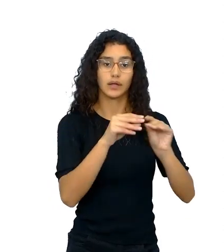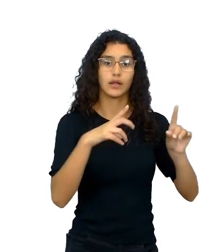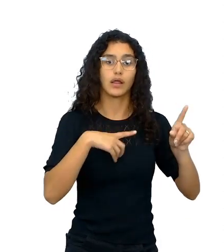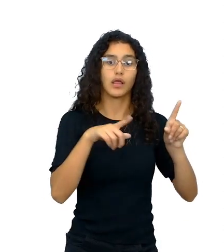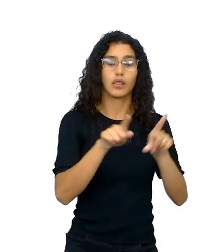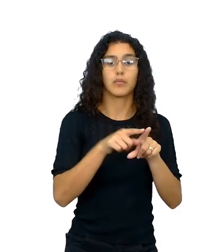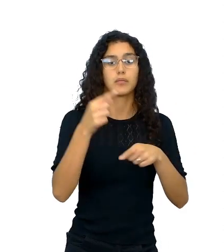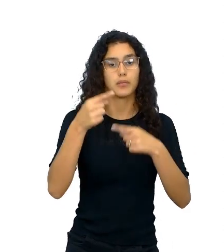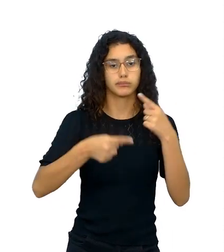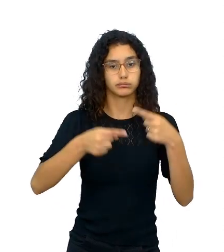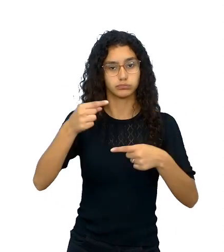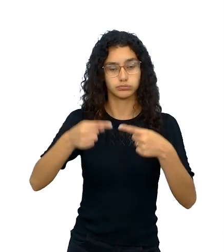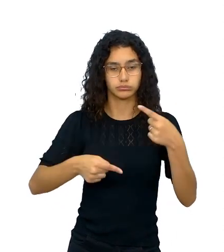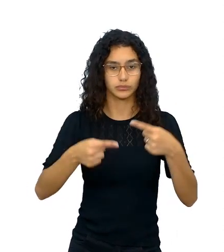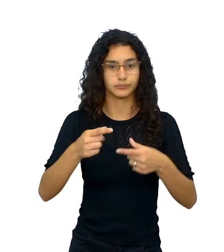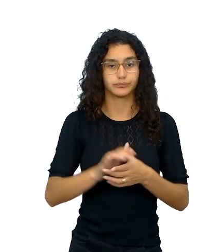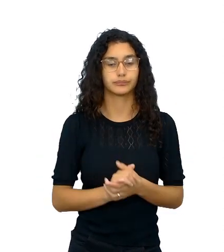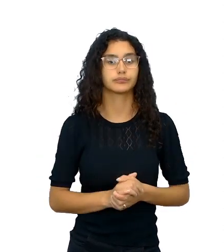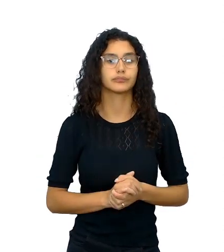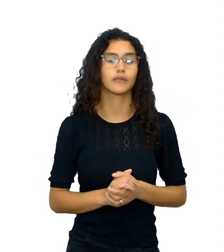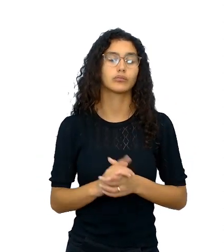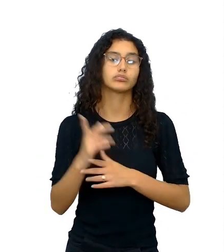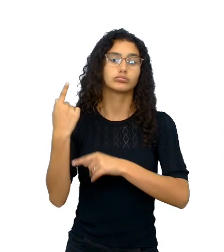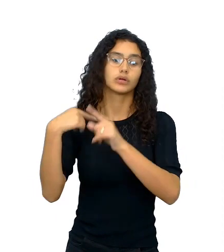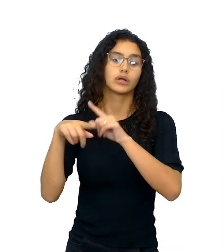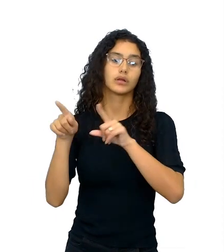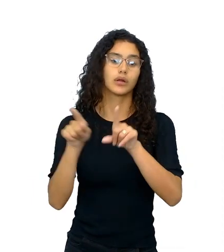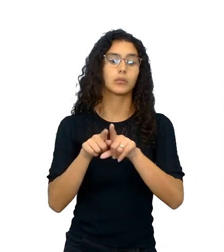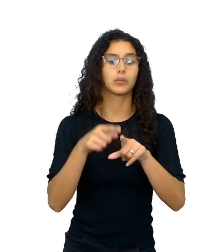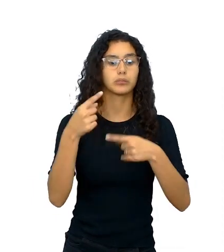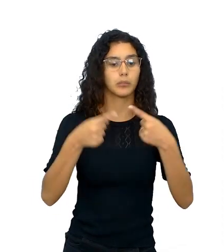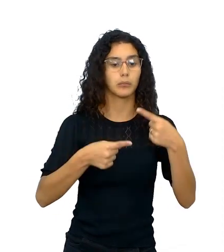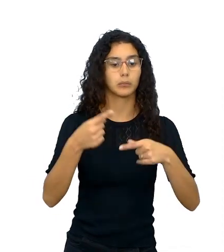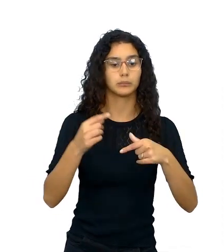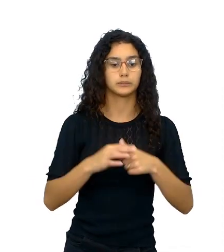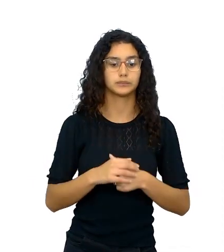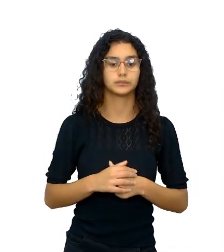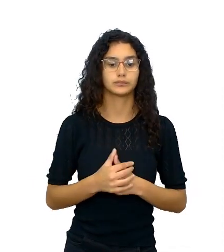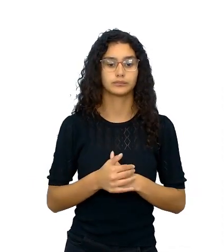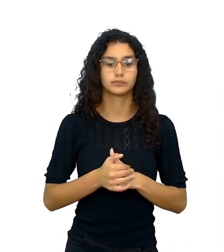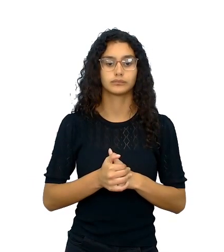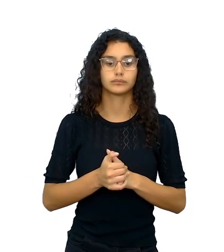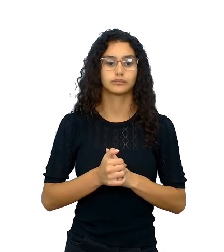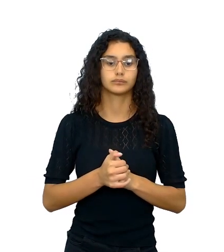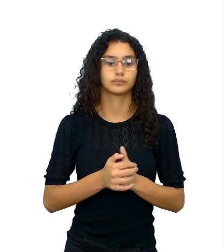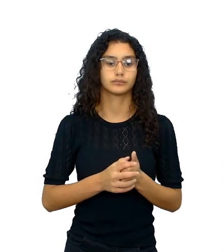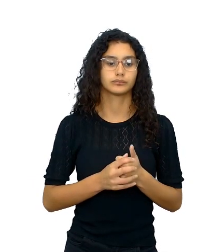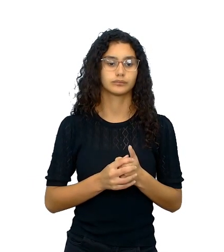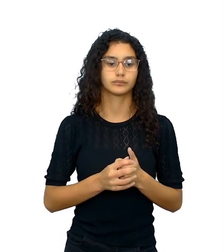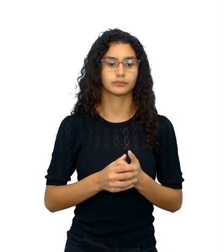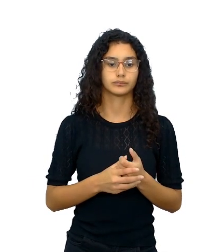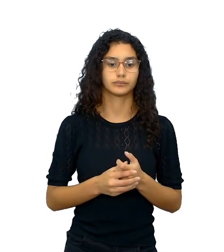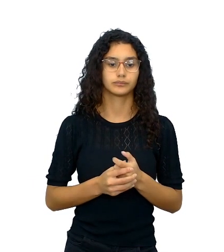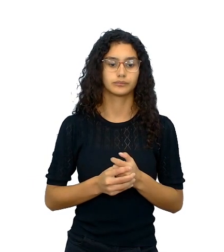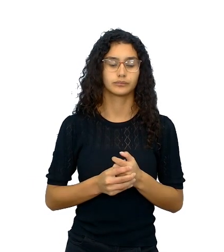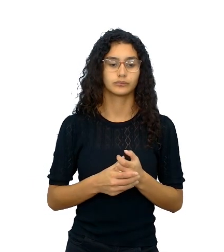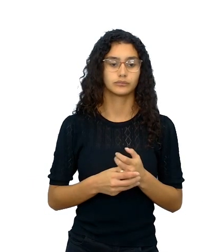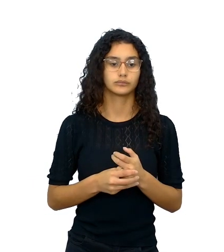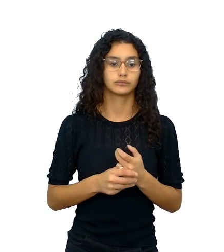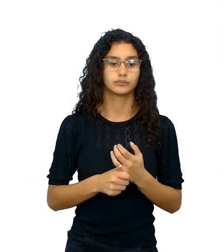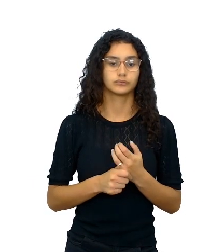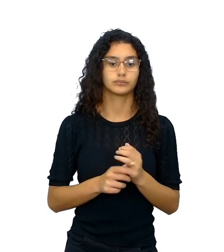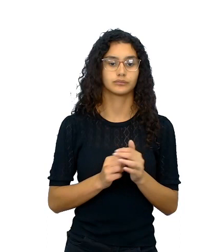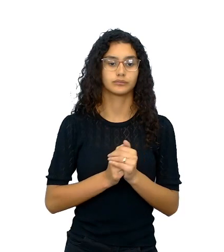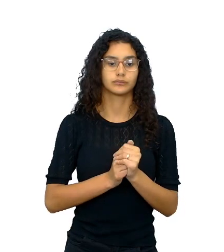uma discussão entre eles, promovendo o interdiscurso, tá? Bom, na aula